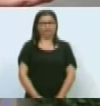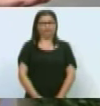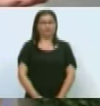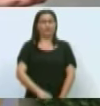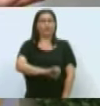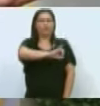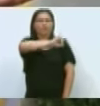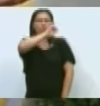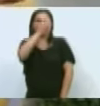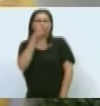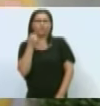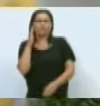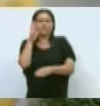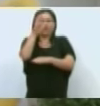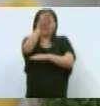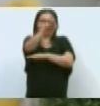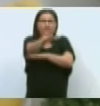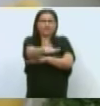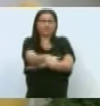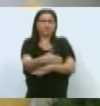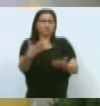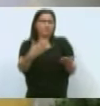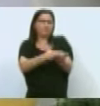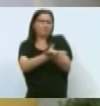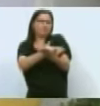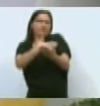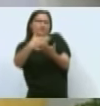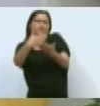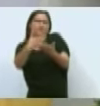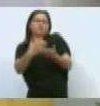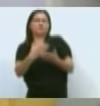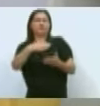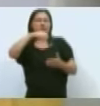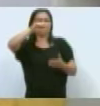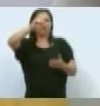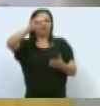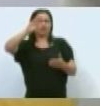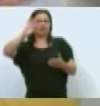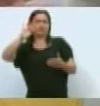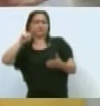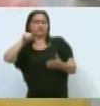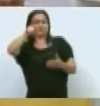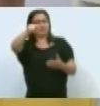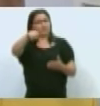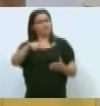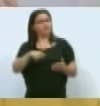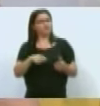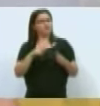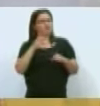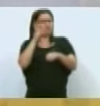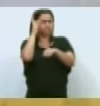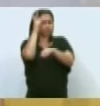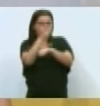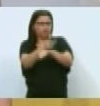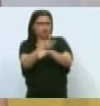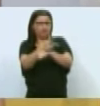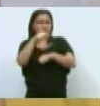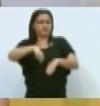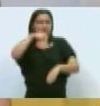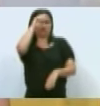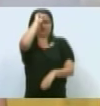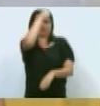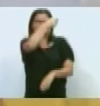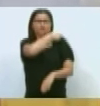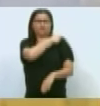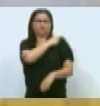Olá, muito boa tarde para você. Começa agora mais um SBT e Você. Lembrando que estamos ao vivo, direto de São José do Rio Preto para toda a